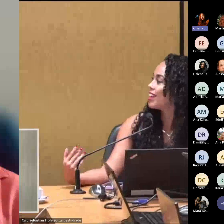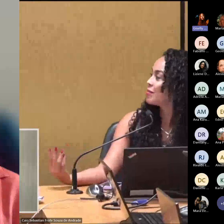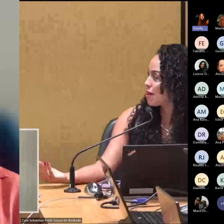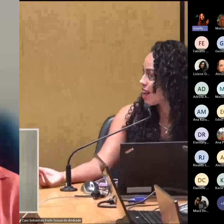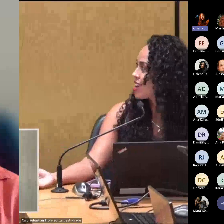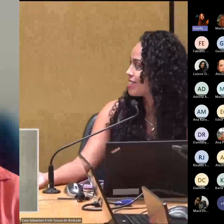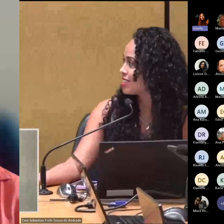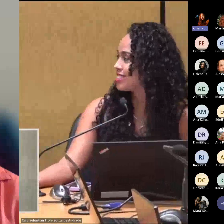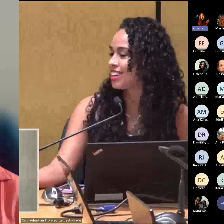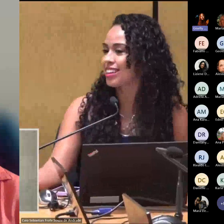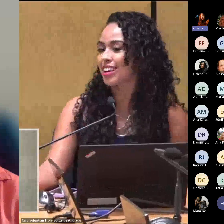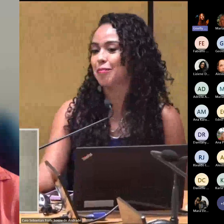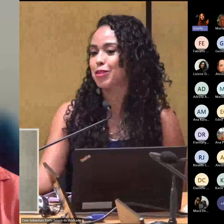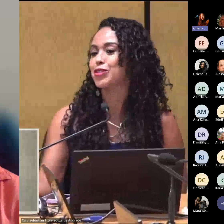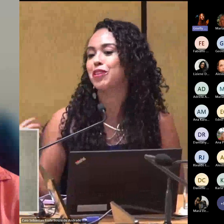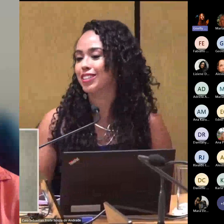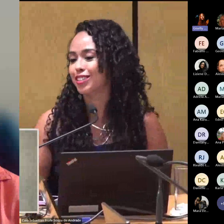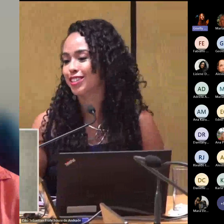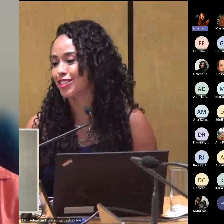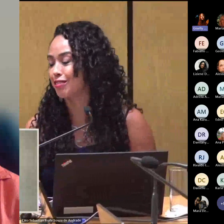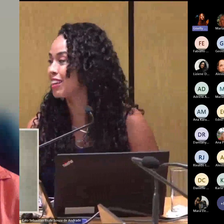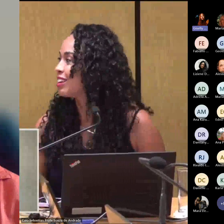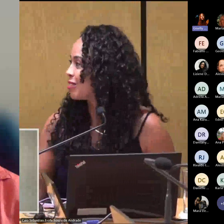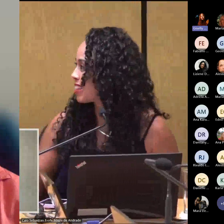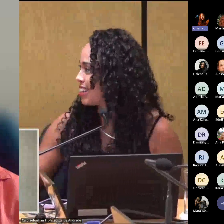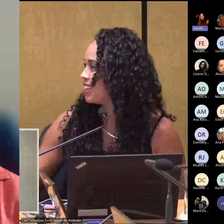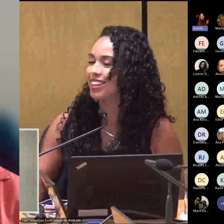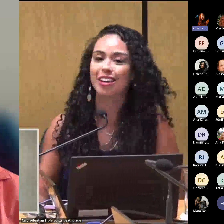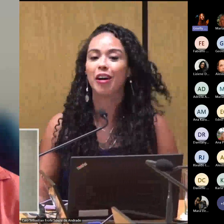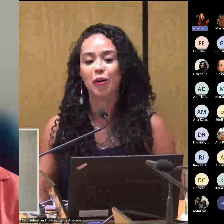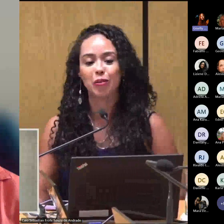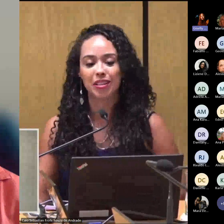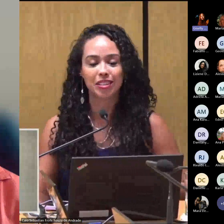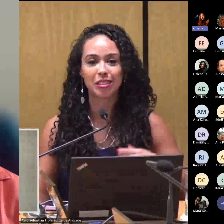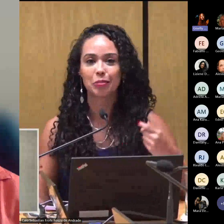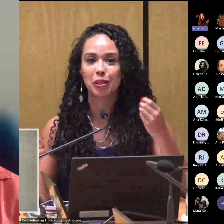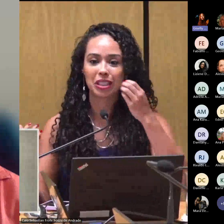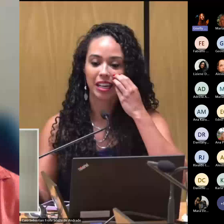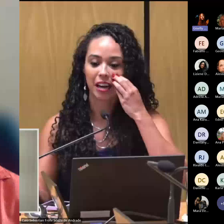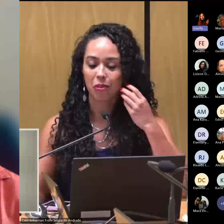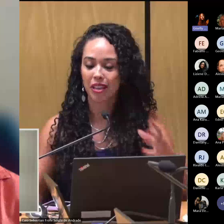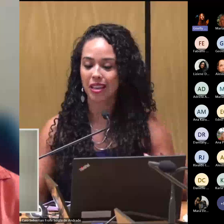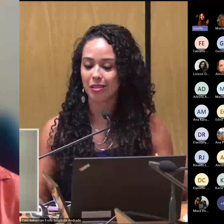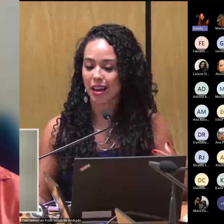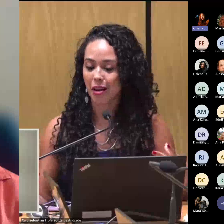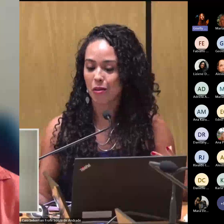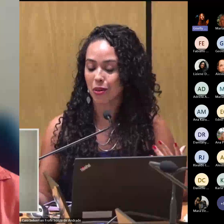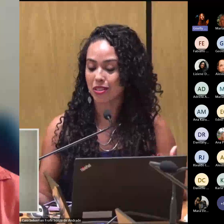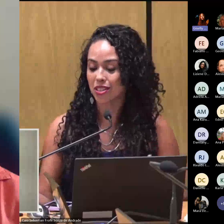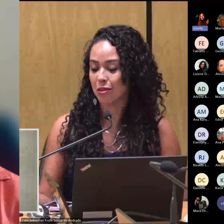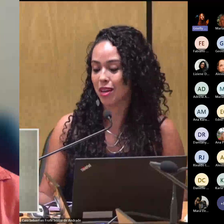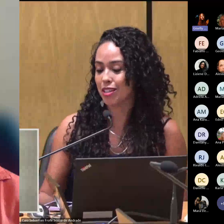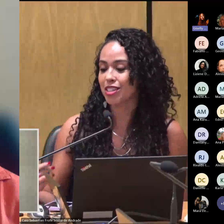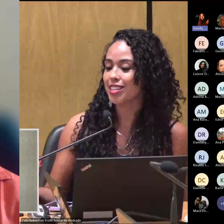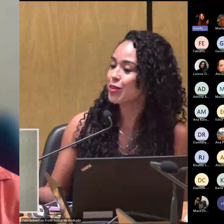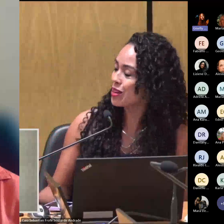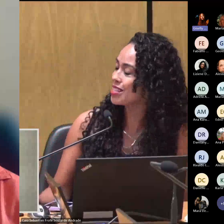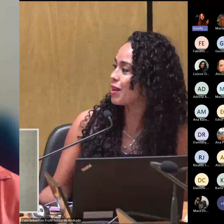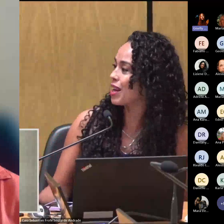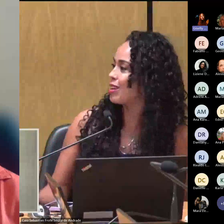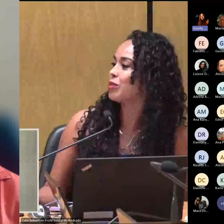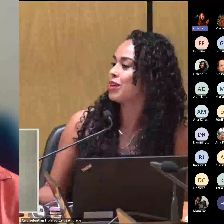né em imagens né que é muito diferente da gente estar falando aqui ou da gente mostrar um pouquinho né O importante também a gente